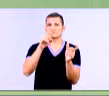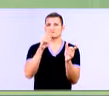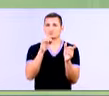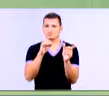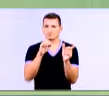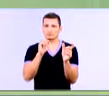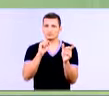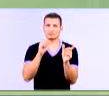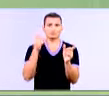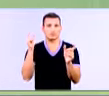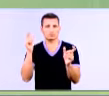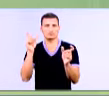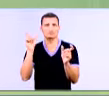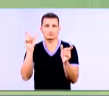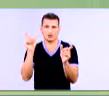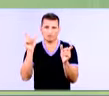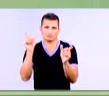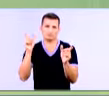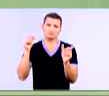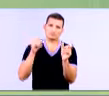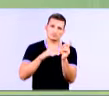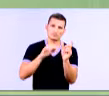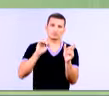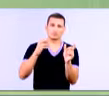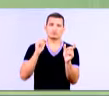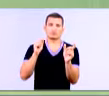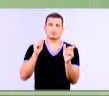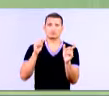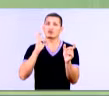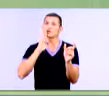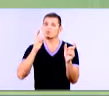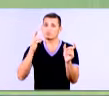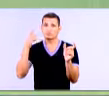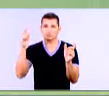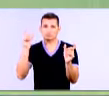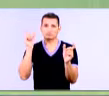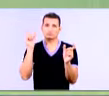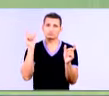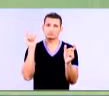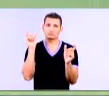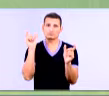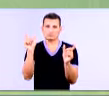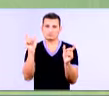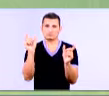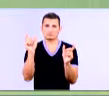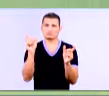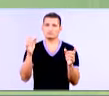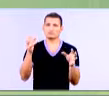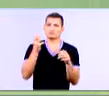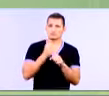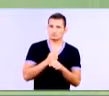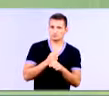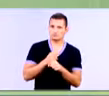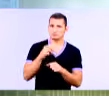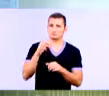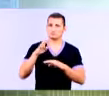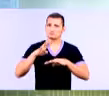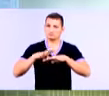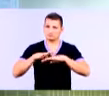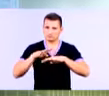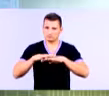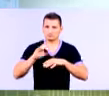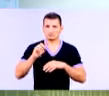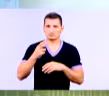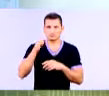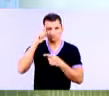proveniente de uma outra variável ou pode ser resultado de uma outra operação, seja uma expressão aritmética, uma expressão